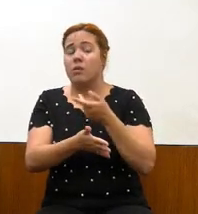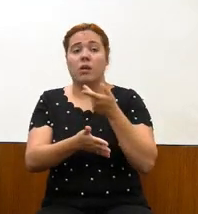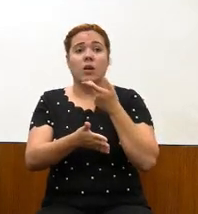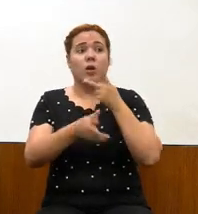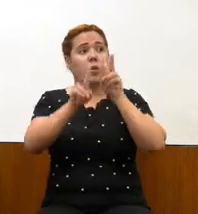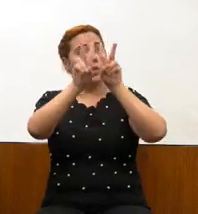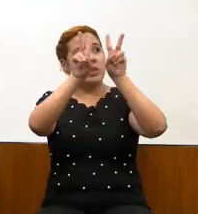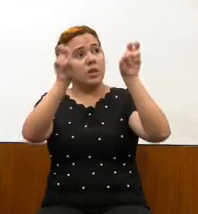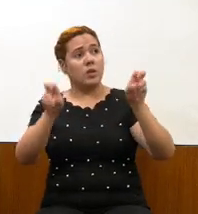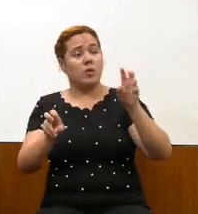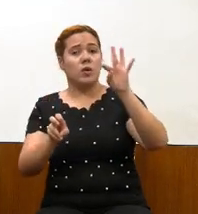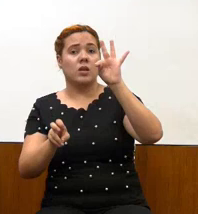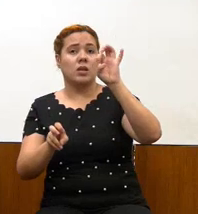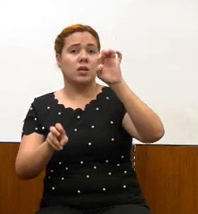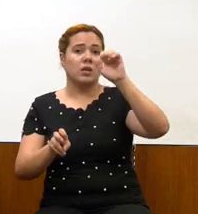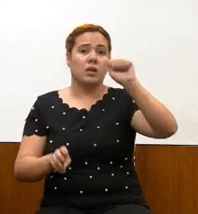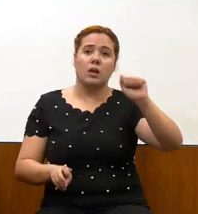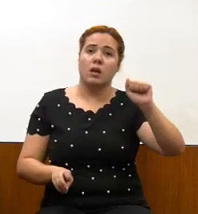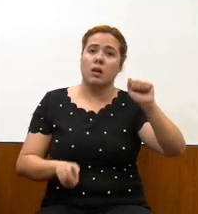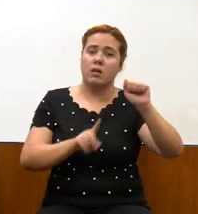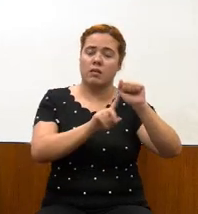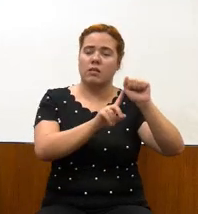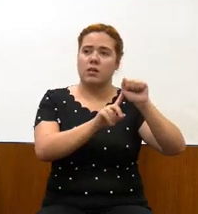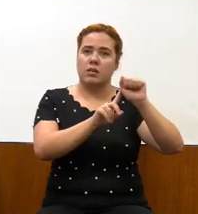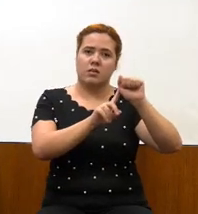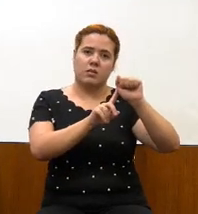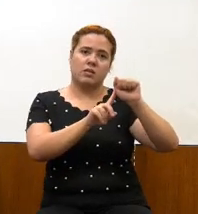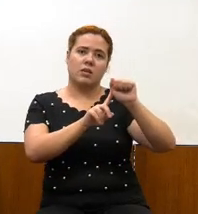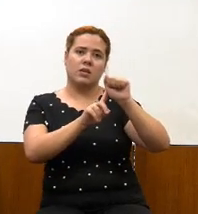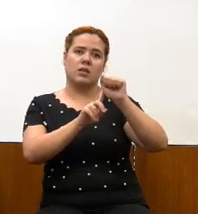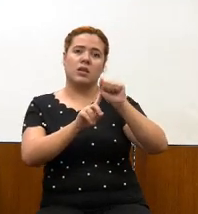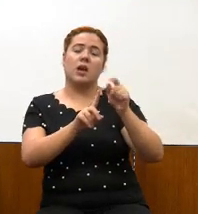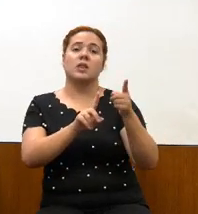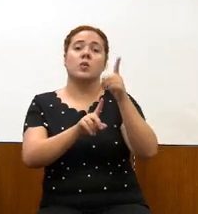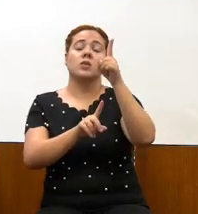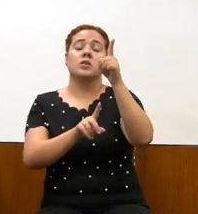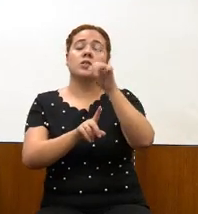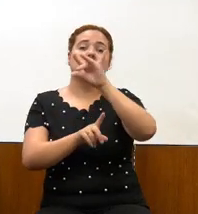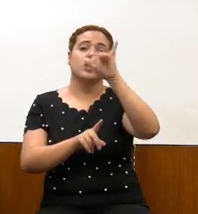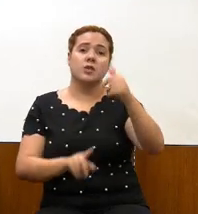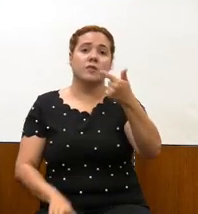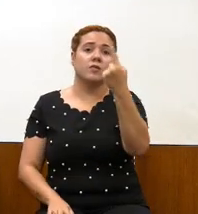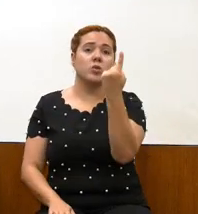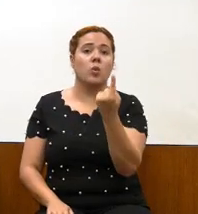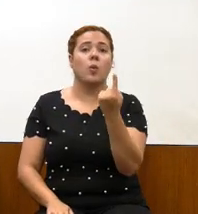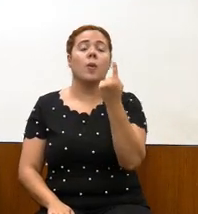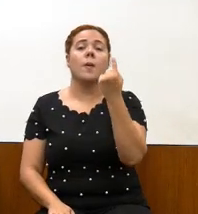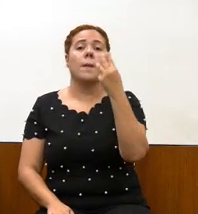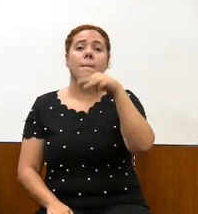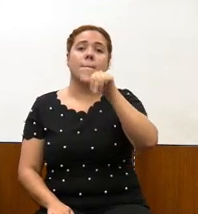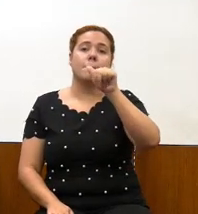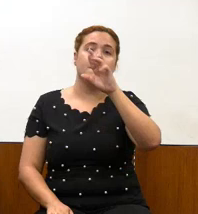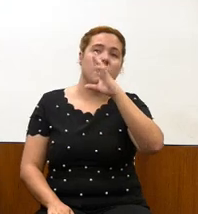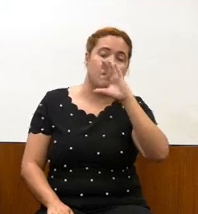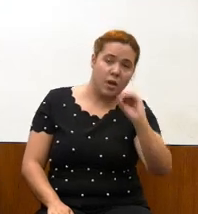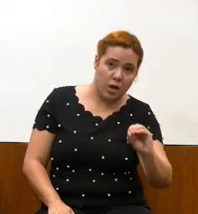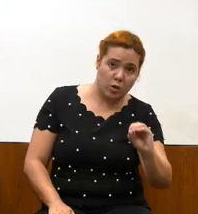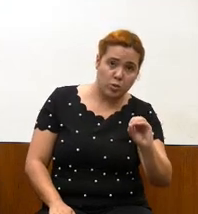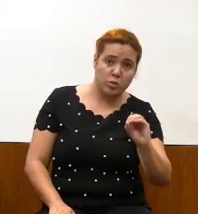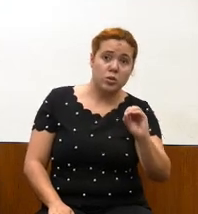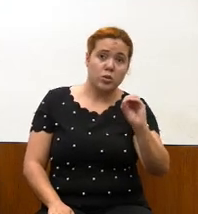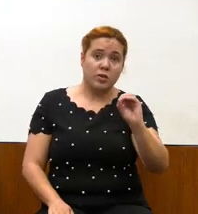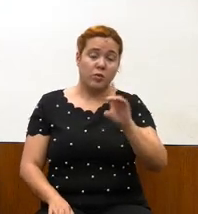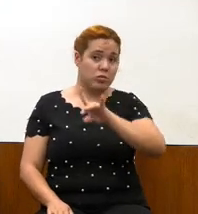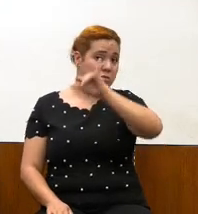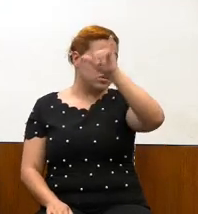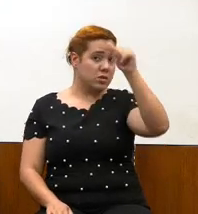o TEA, até o dia 21 de março, que foi o dia da Síndrome de Down, no qual também tive a oportunidade de poder falar nessa mesa. Então,